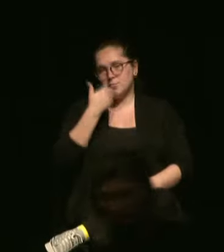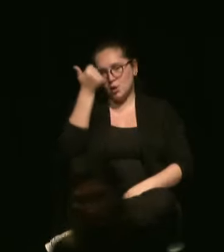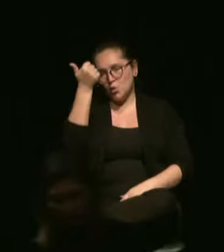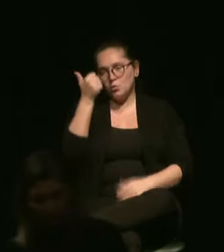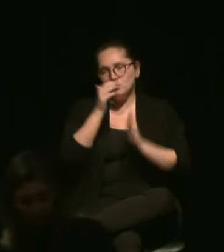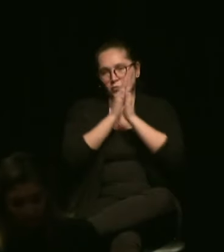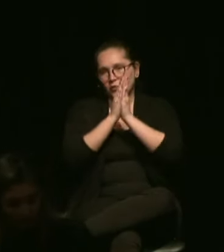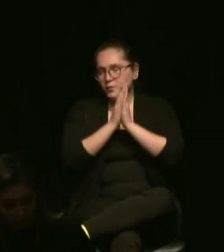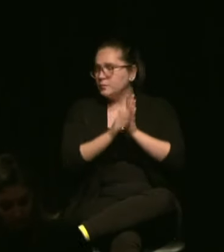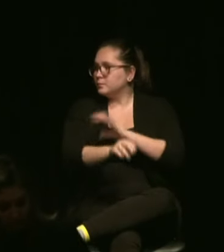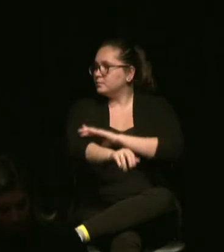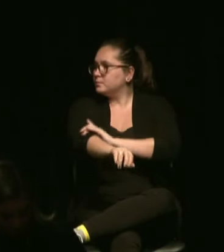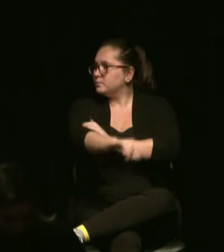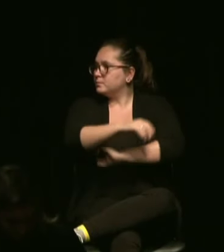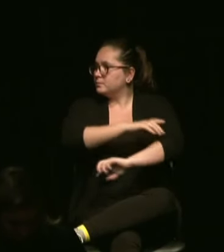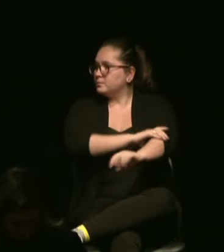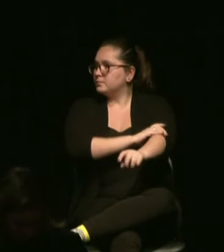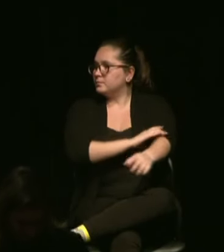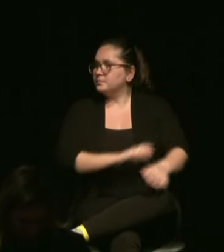solução.